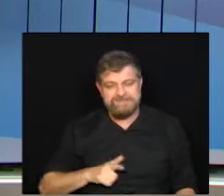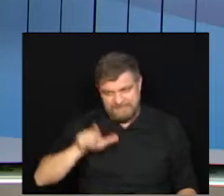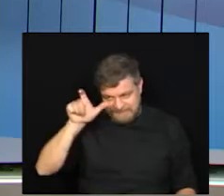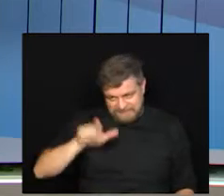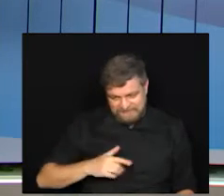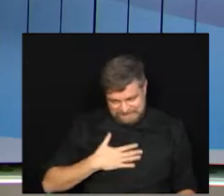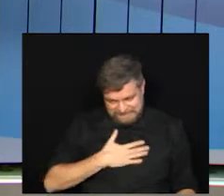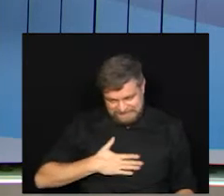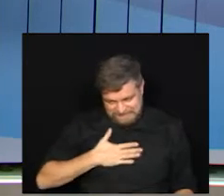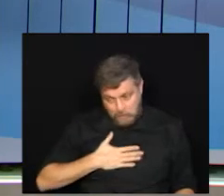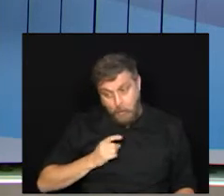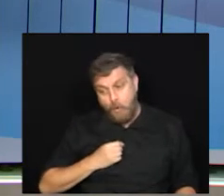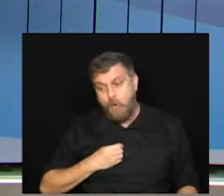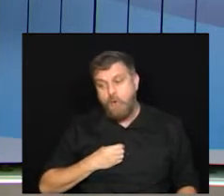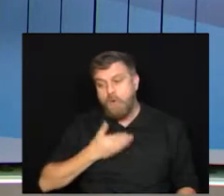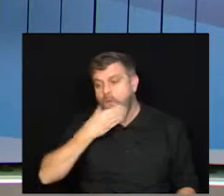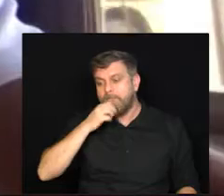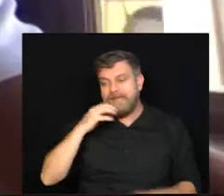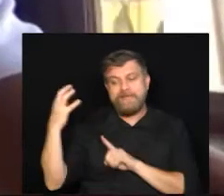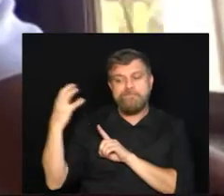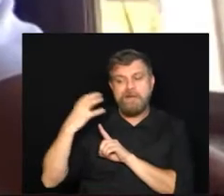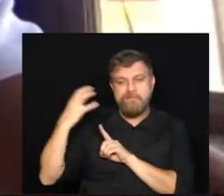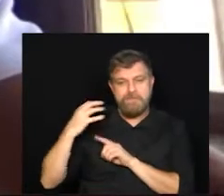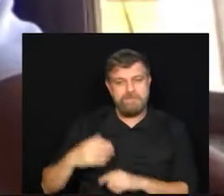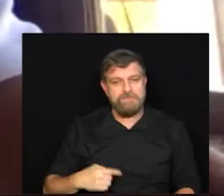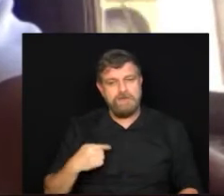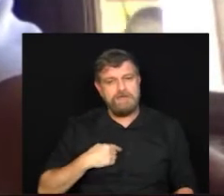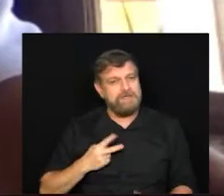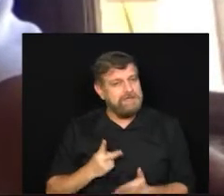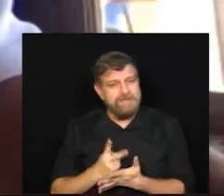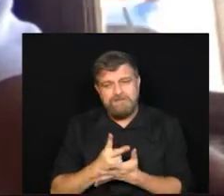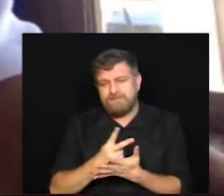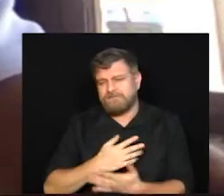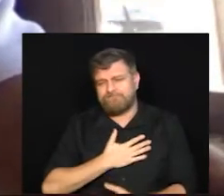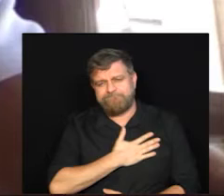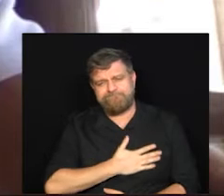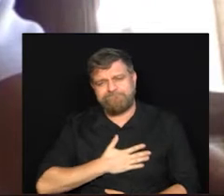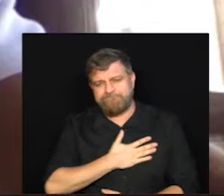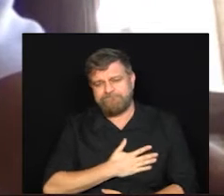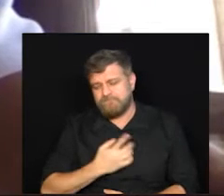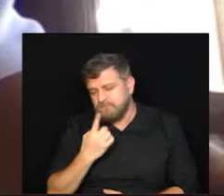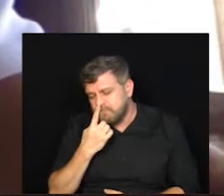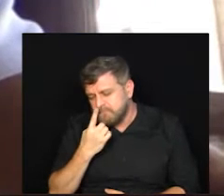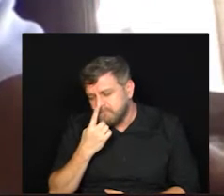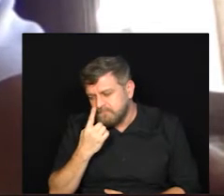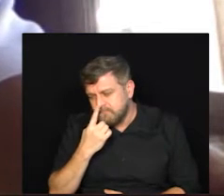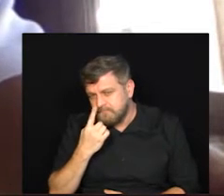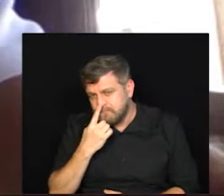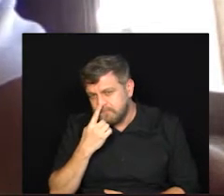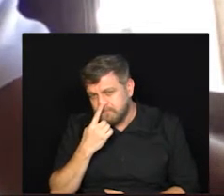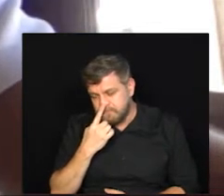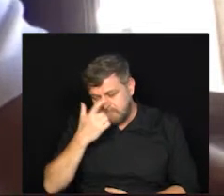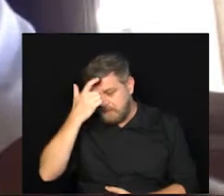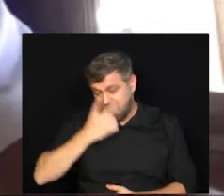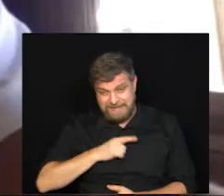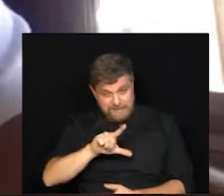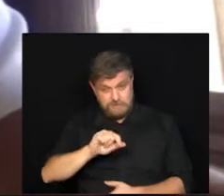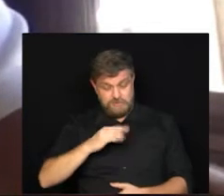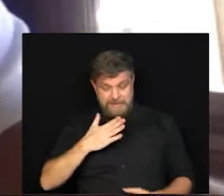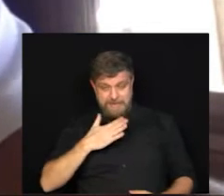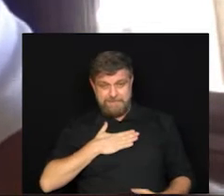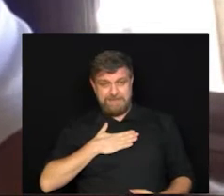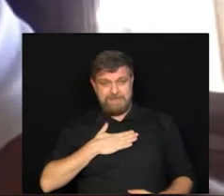velejar. Não, eu sempre gostei de velejar, mas não era a minha opção